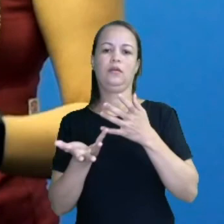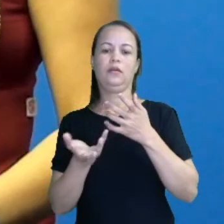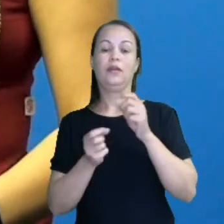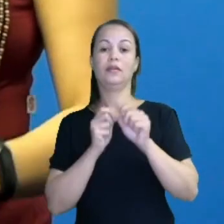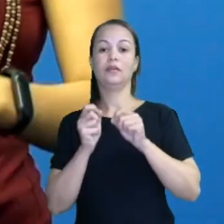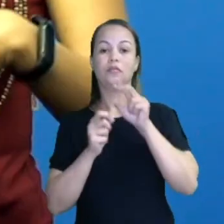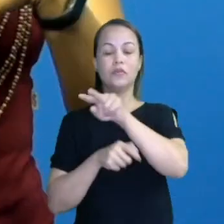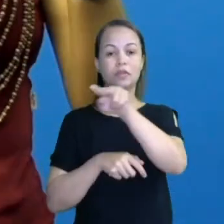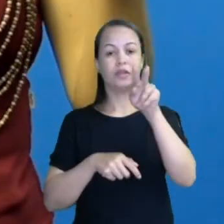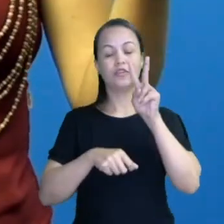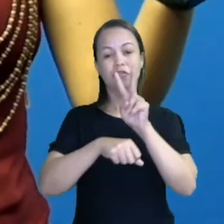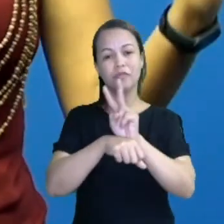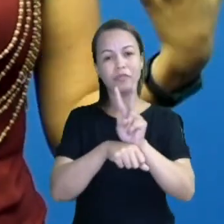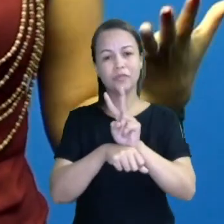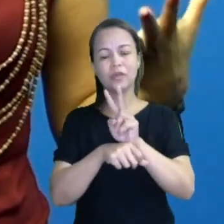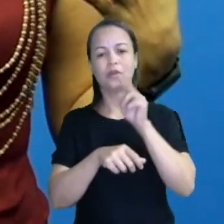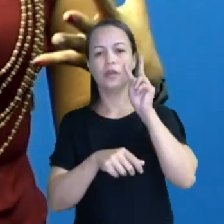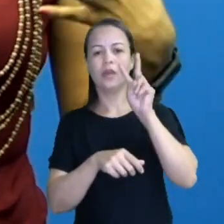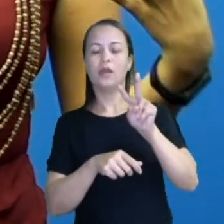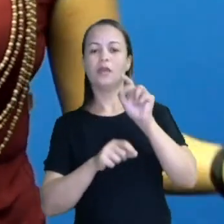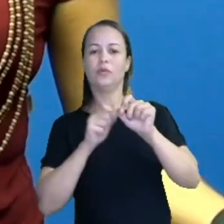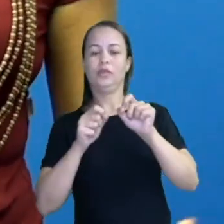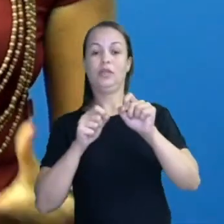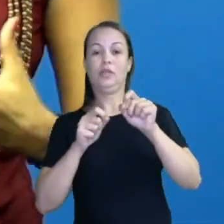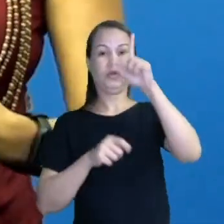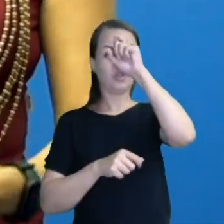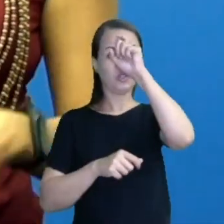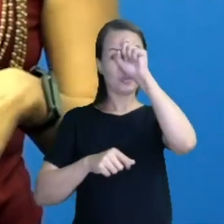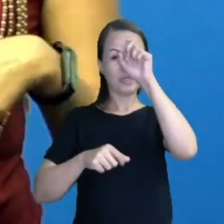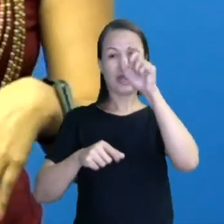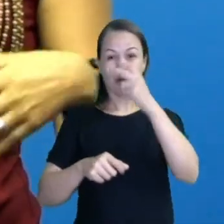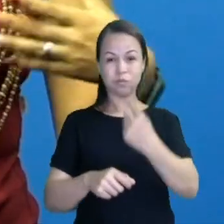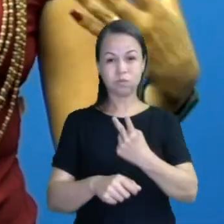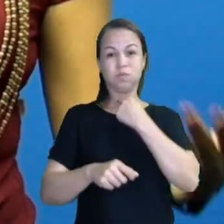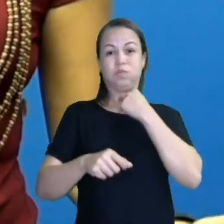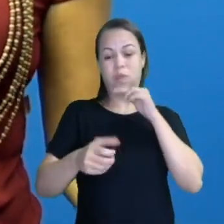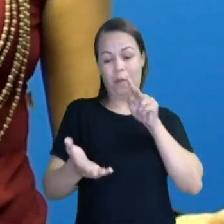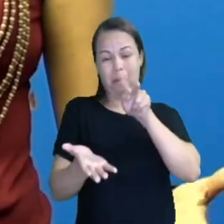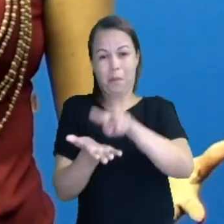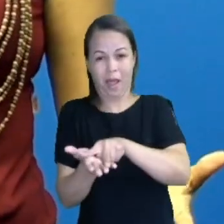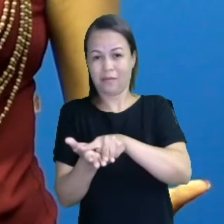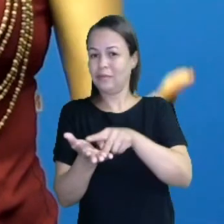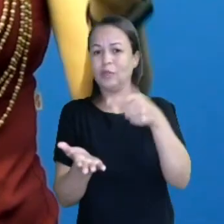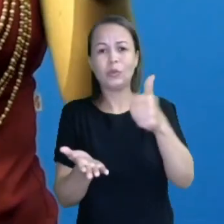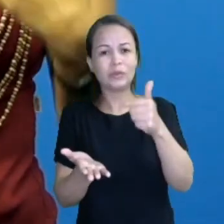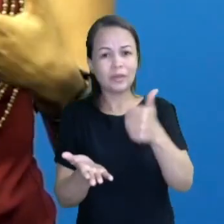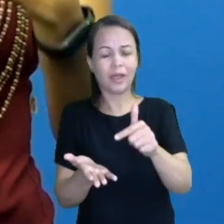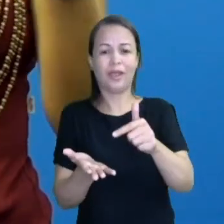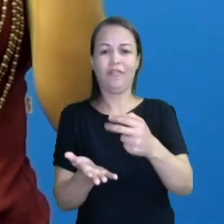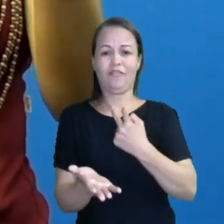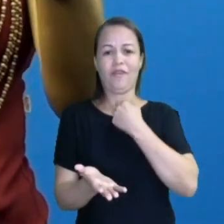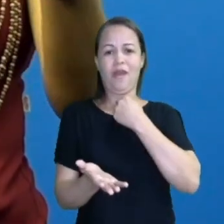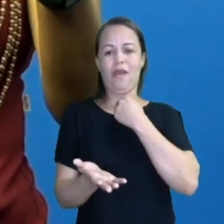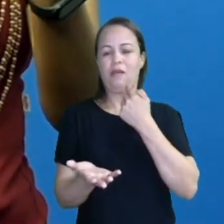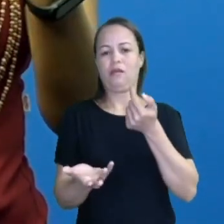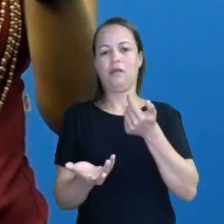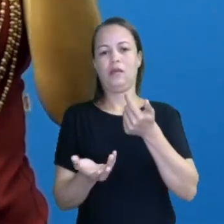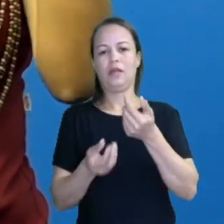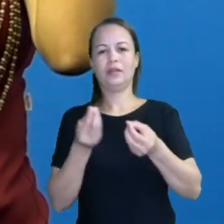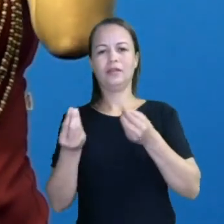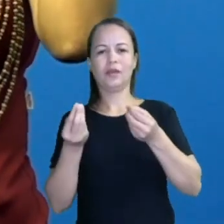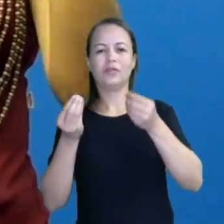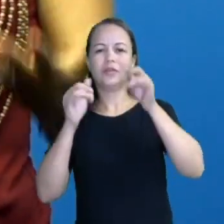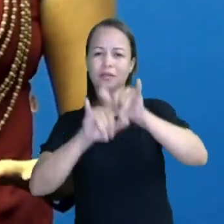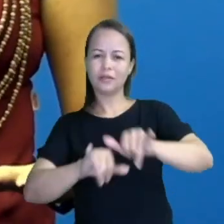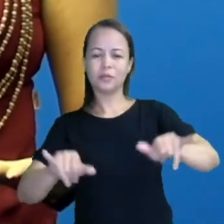viram no vídeo que os hospitais estão lotados, não tem vaga mais para ninguém. Então, ó, fica aí a